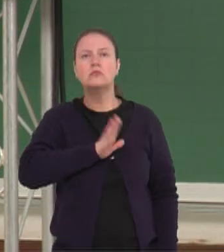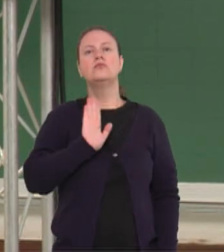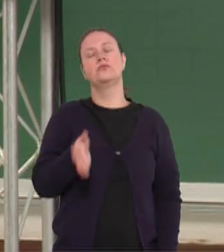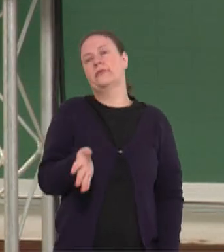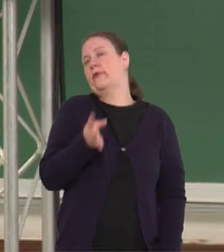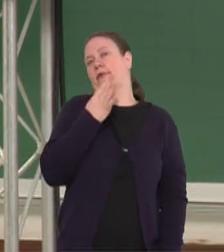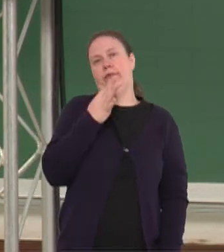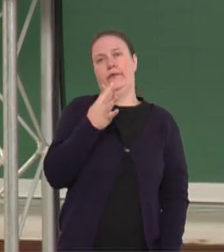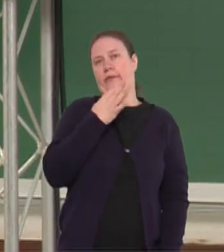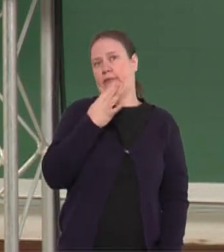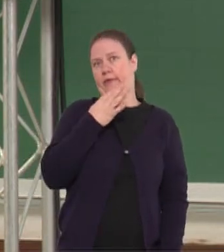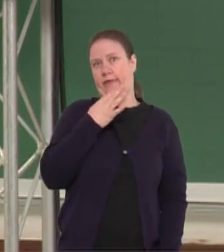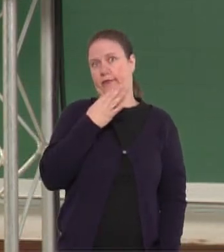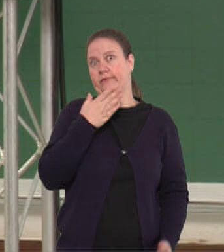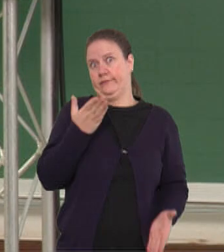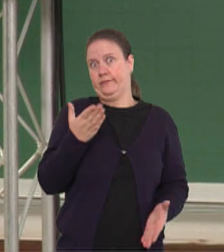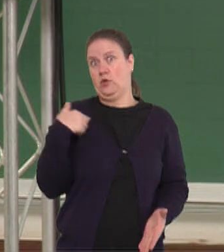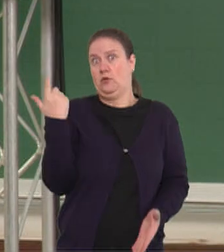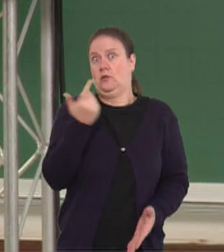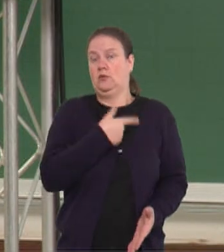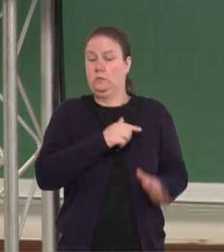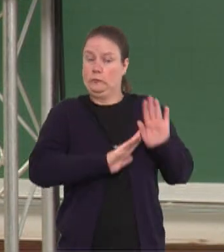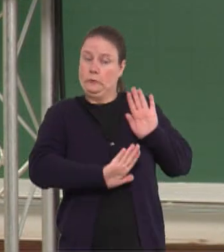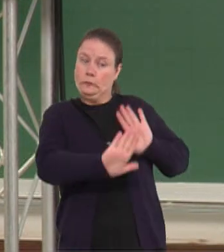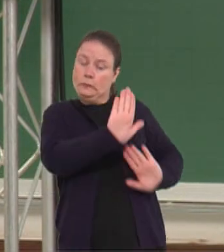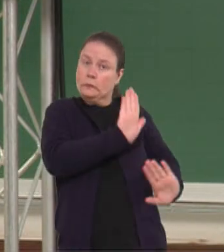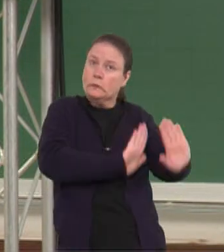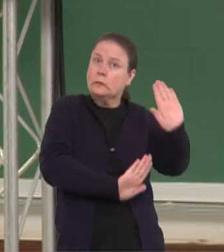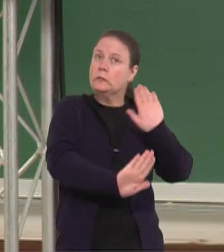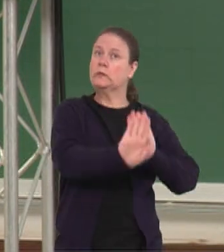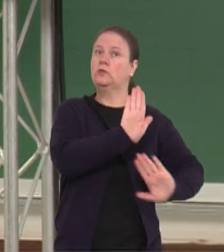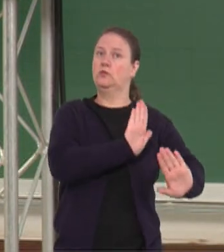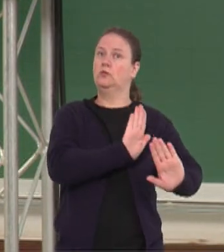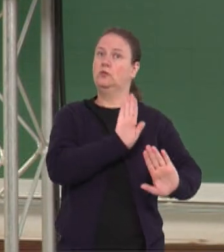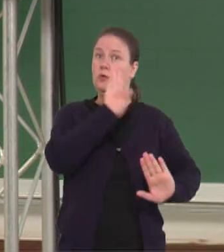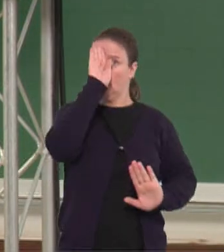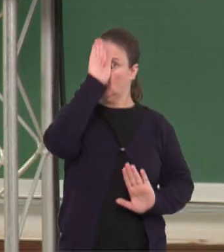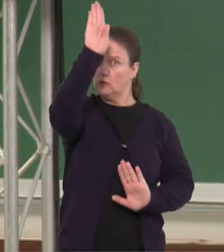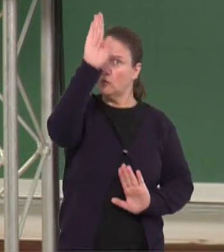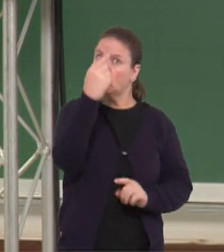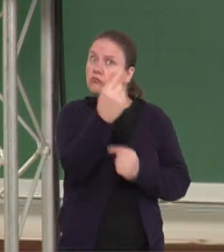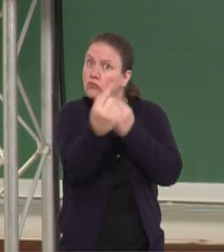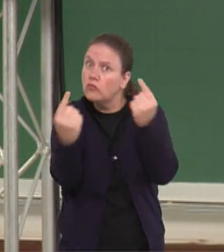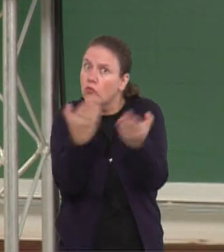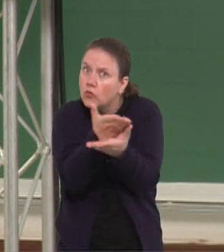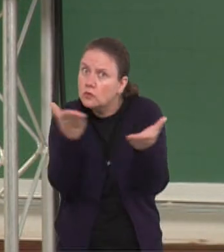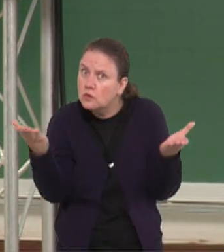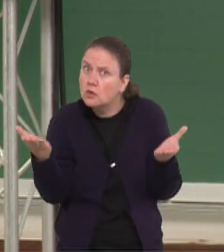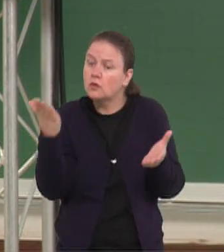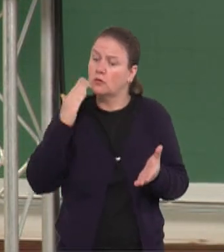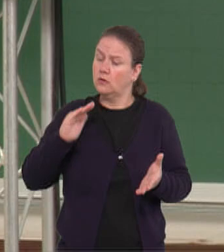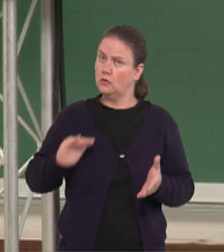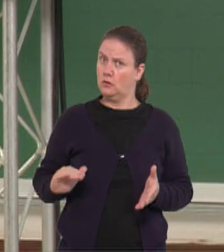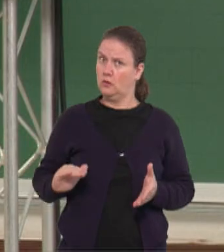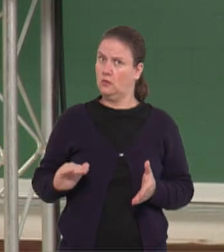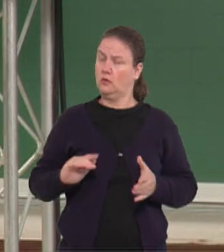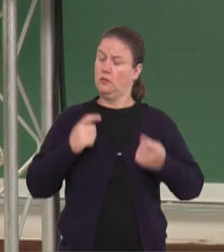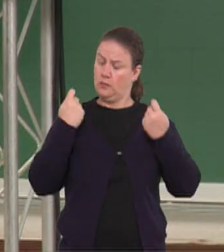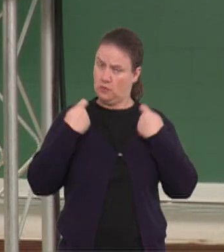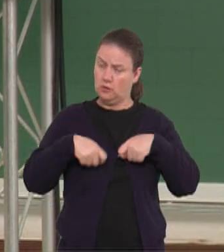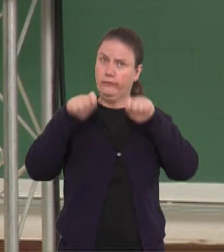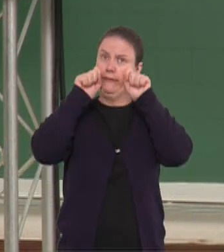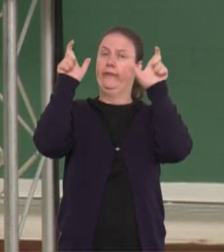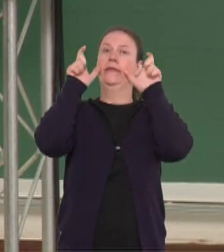e nós, né, temos que tomar cuidado, principalmente vocês que são crianças, sempre tomar muito cuidado com tudo.